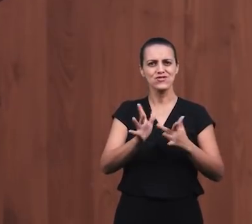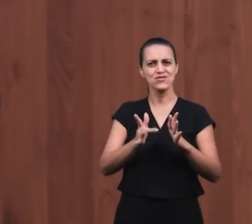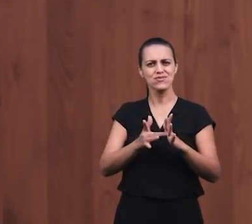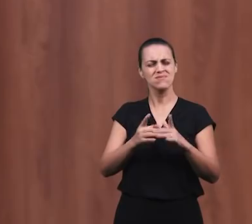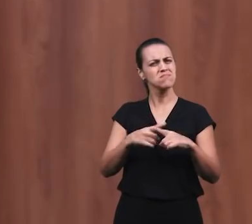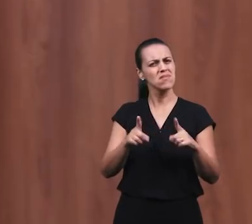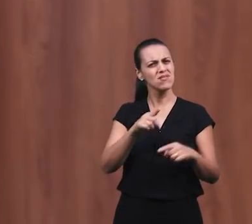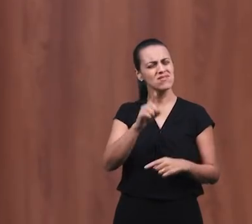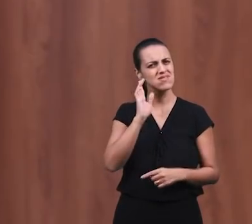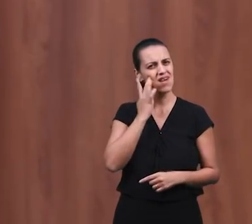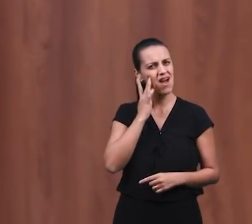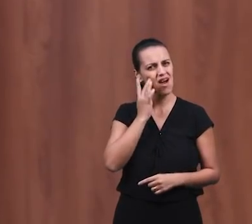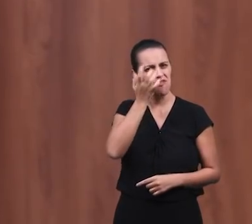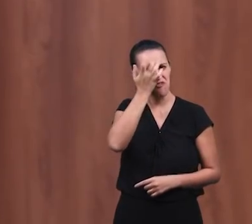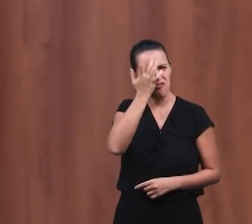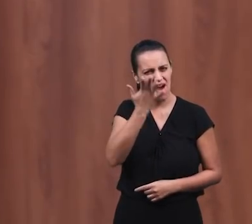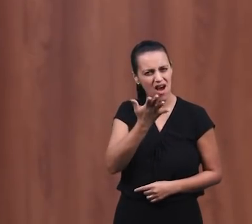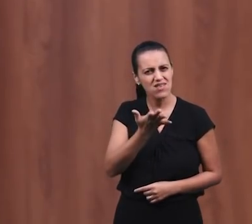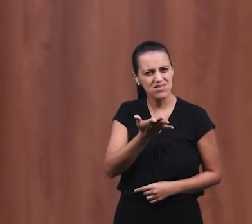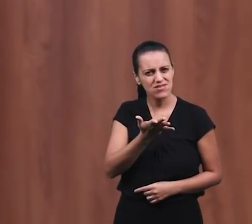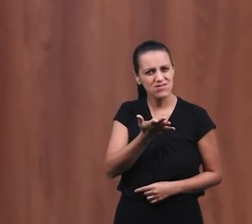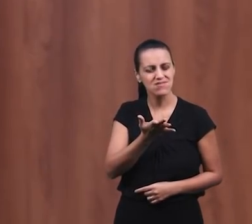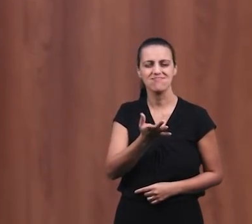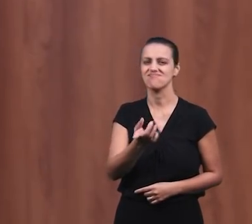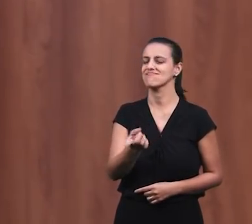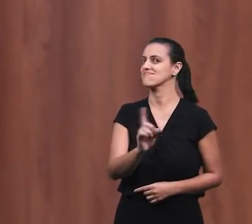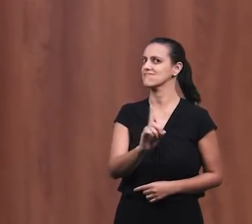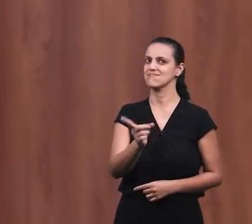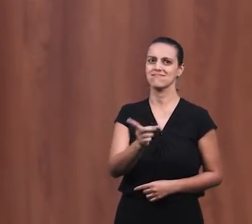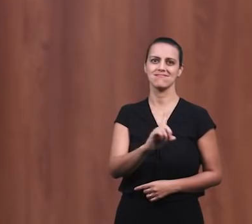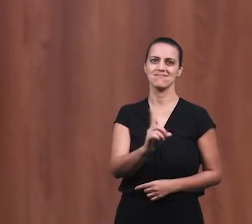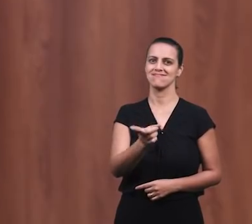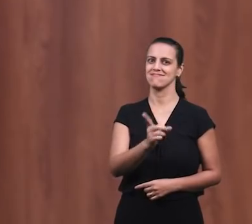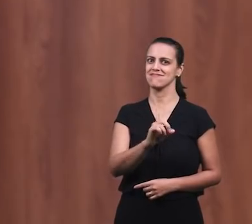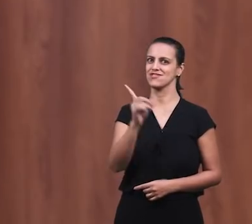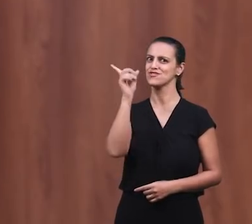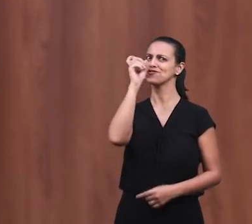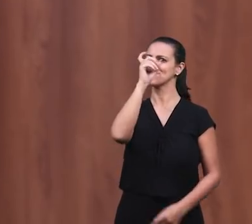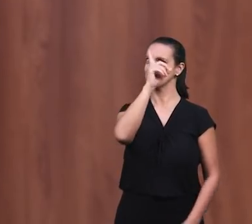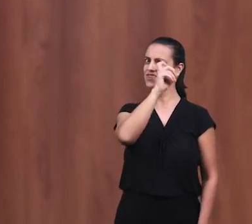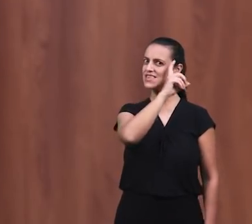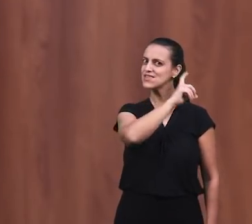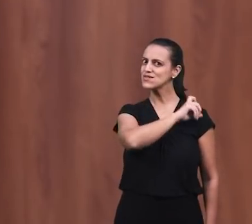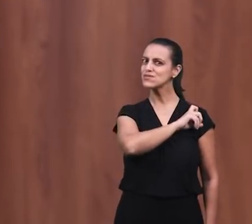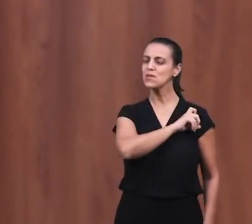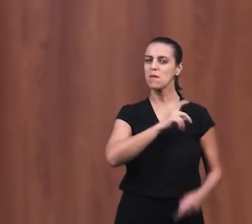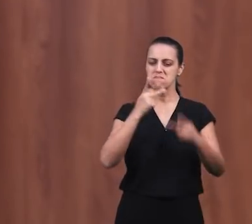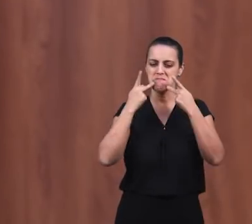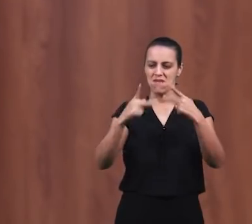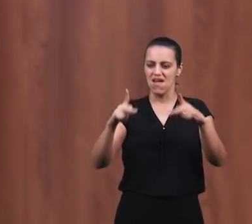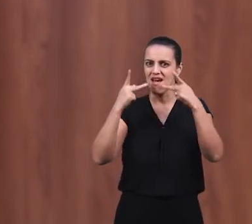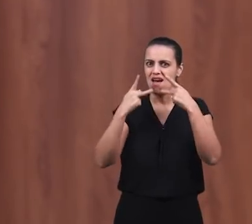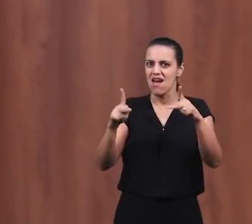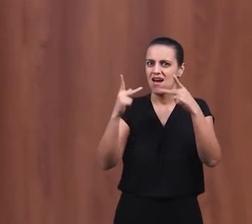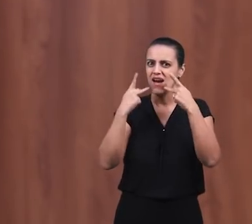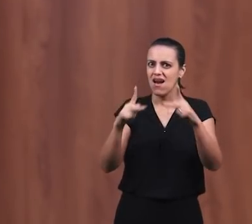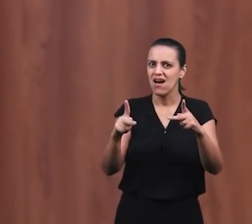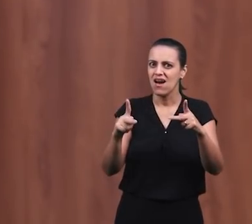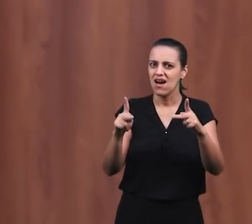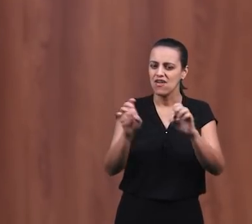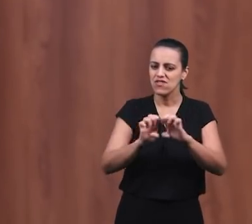Mas vocês acham que aquilo era fácil? Não, aquilo era muito difícil. Pregar o Evangelho era muito